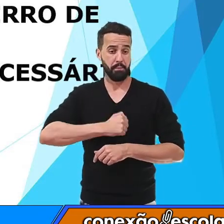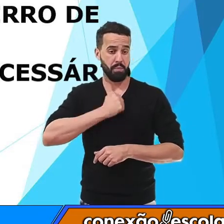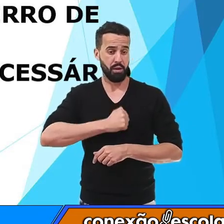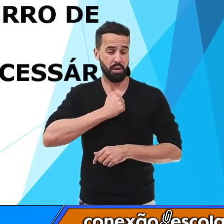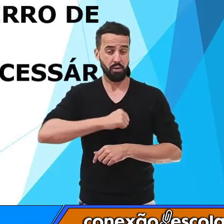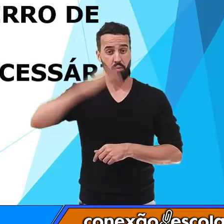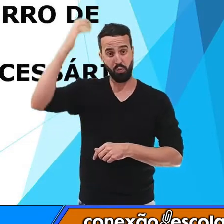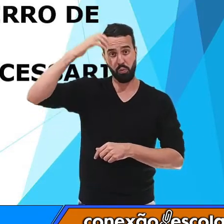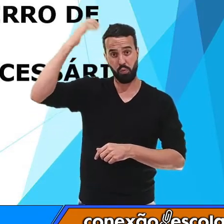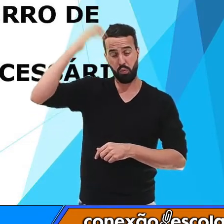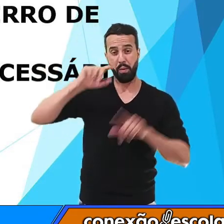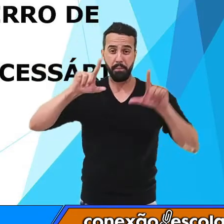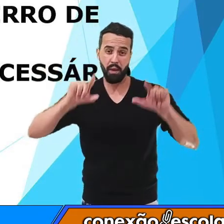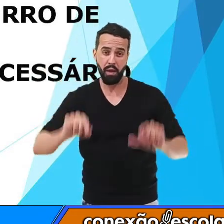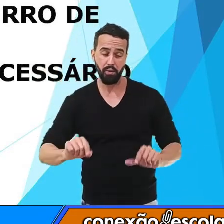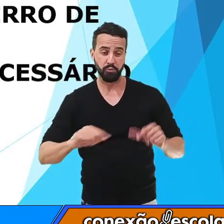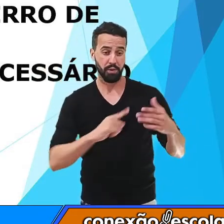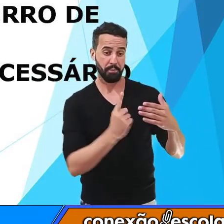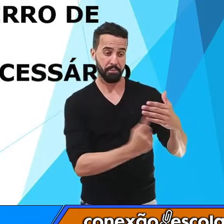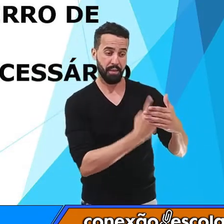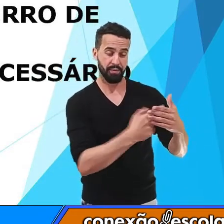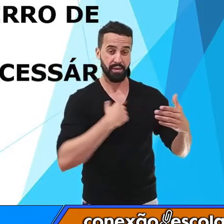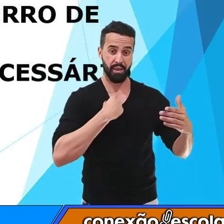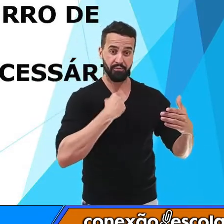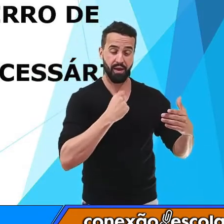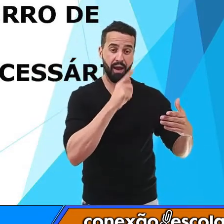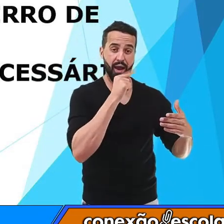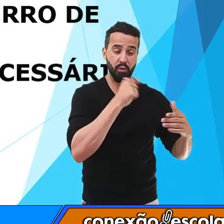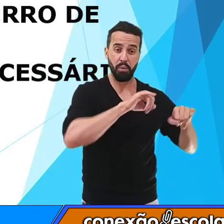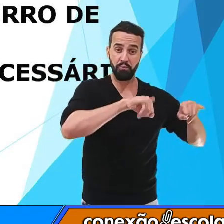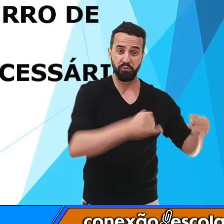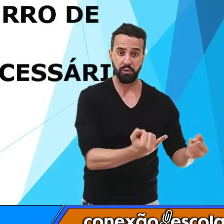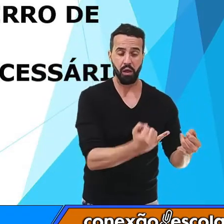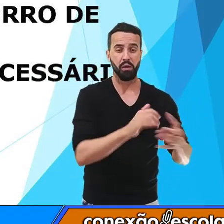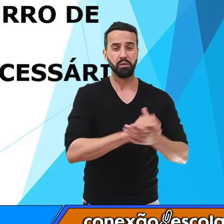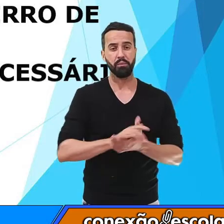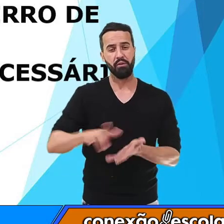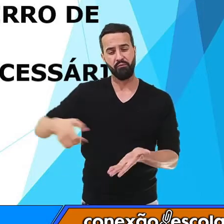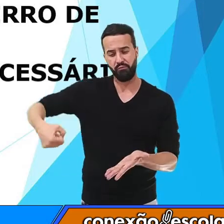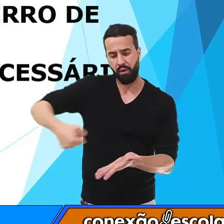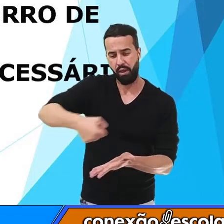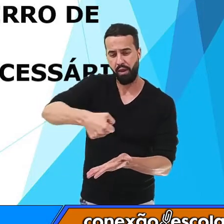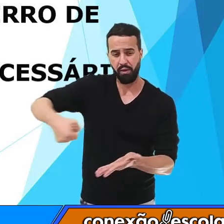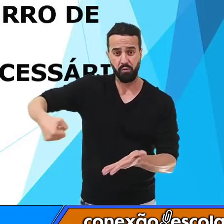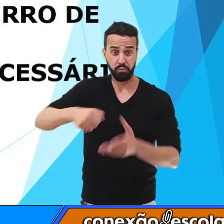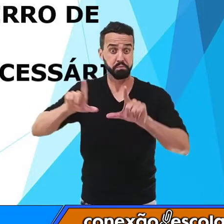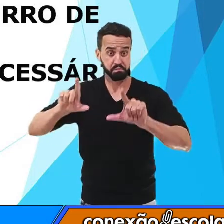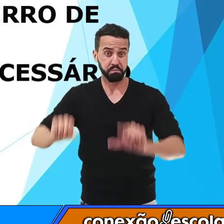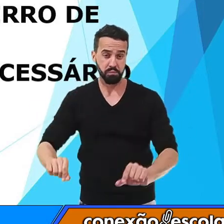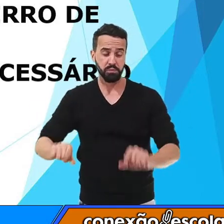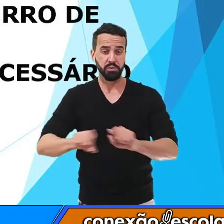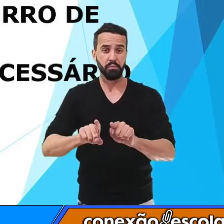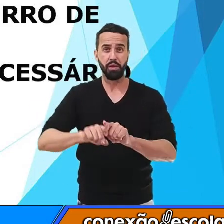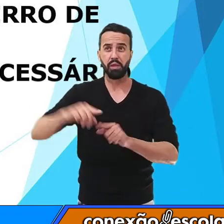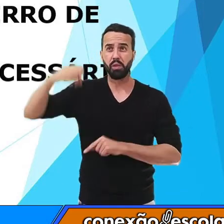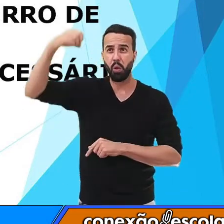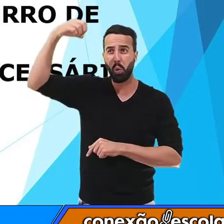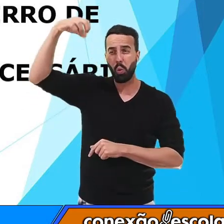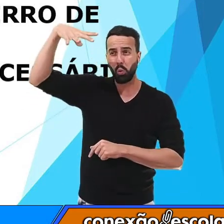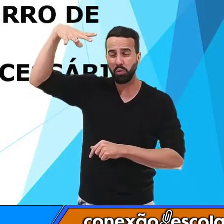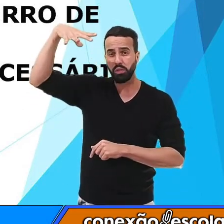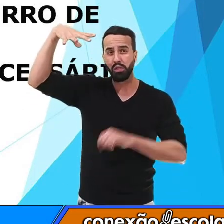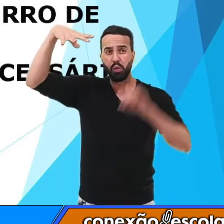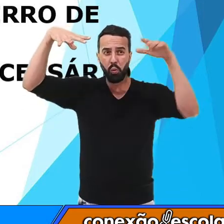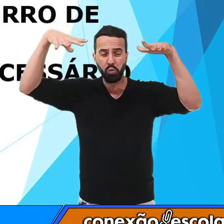de lavar para lavar ambientes, reduziu a frequência com que ligava o ferro de passar, manteve luzes acesas somente